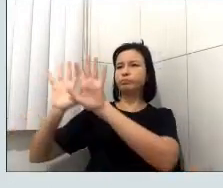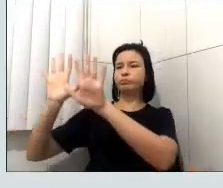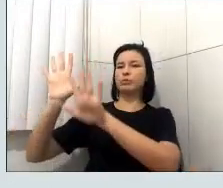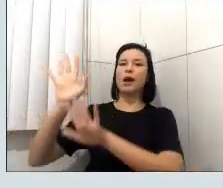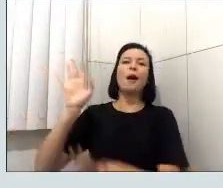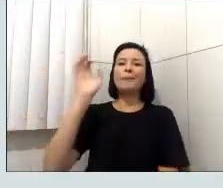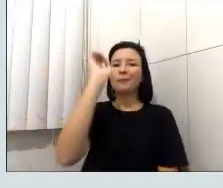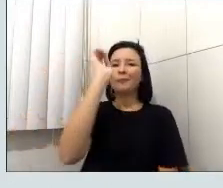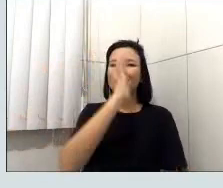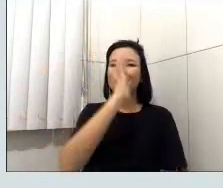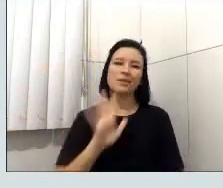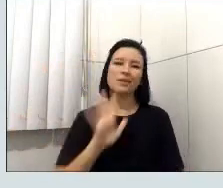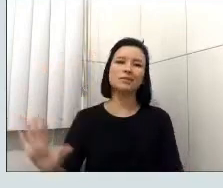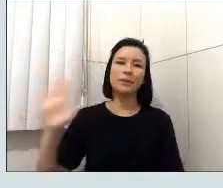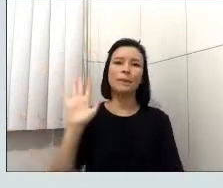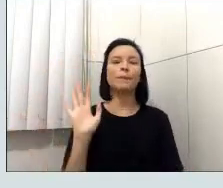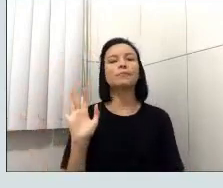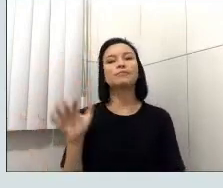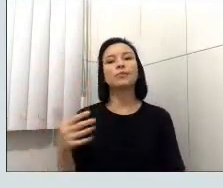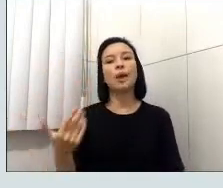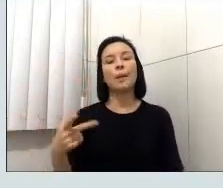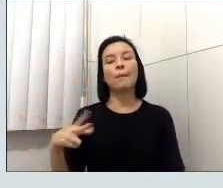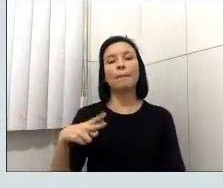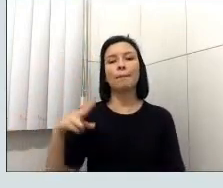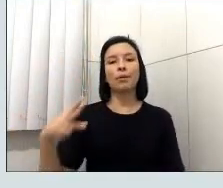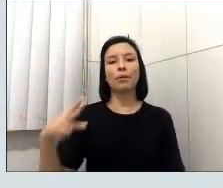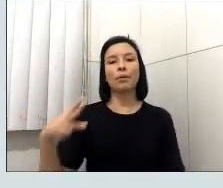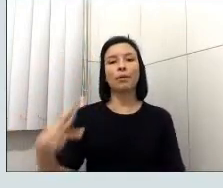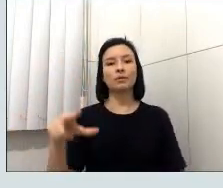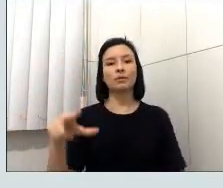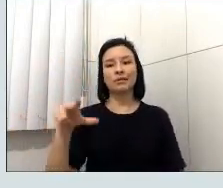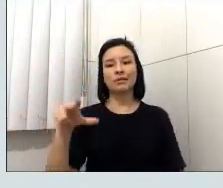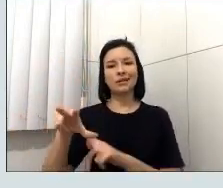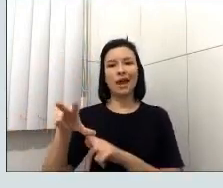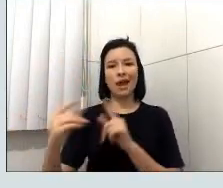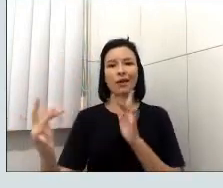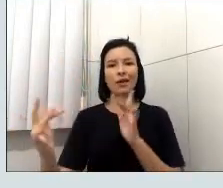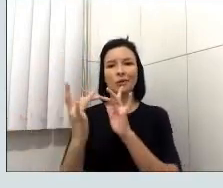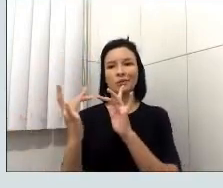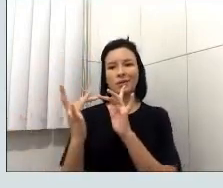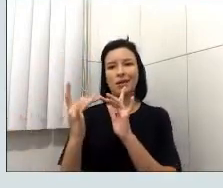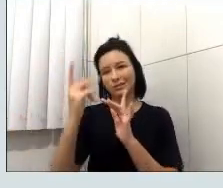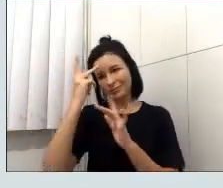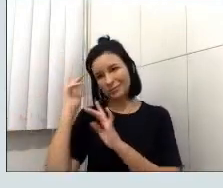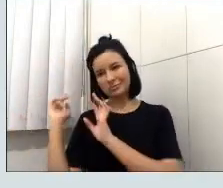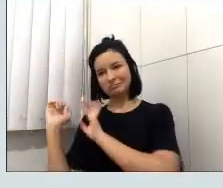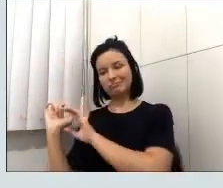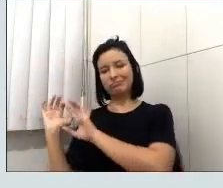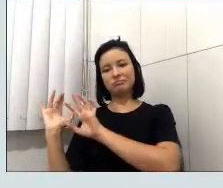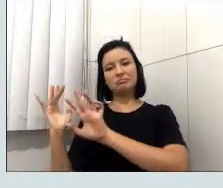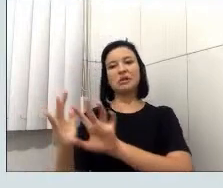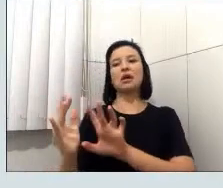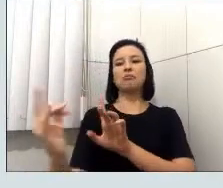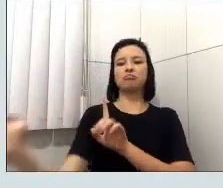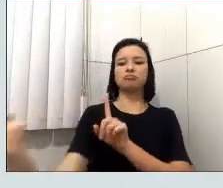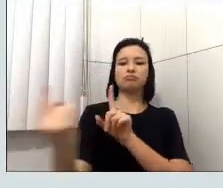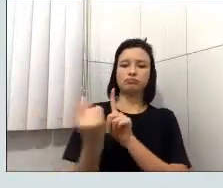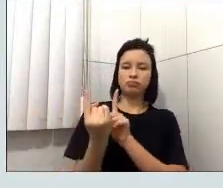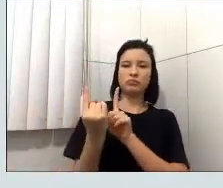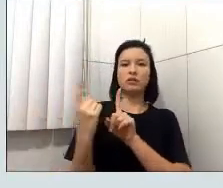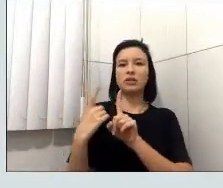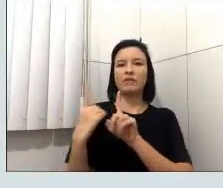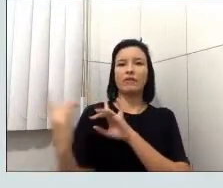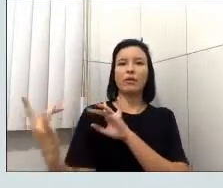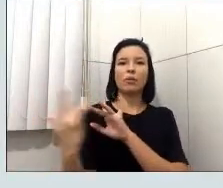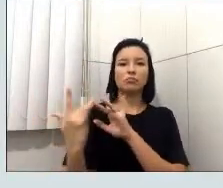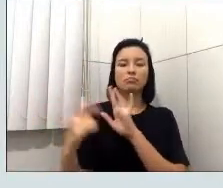contato com os portugueses quando eles aqui chegaram. E é interessante que, por causa desse primeiro contato